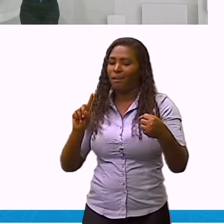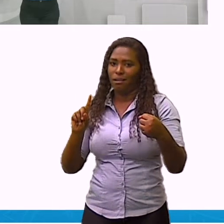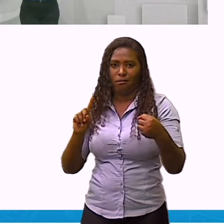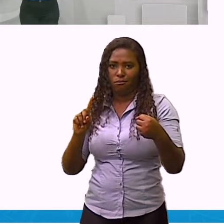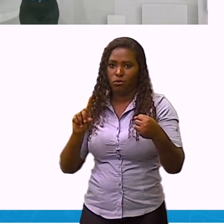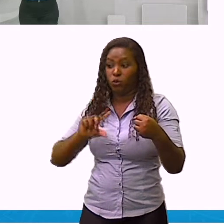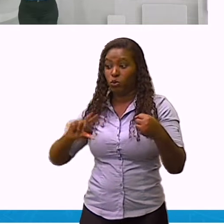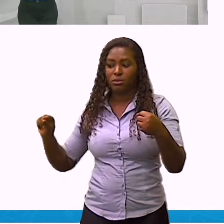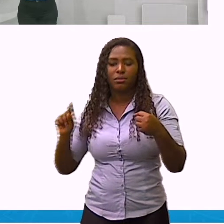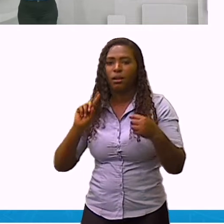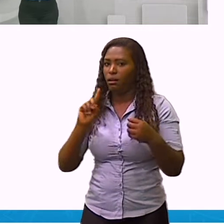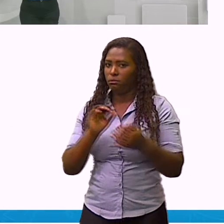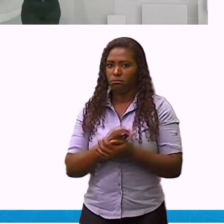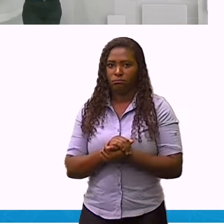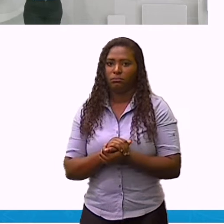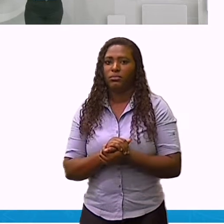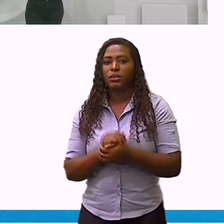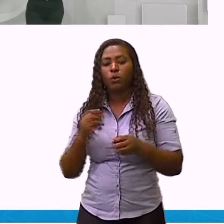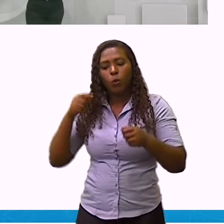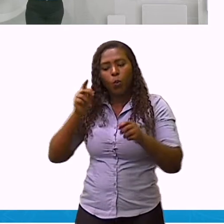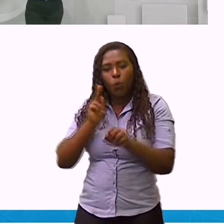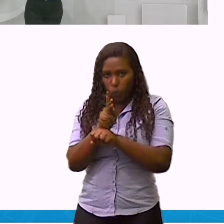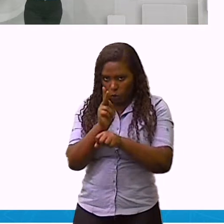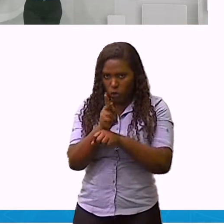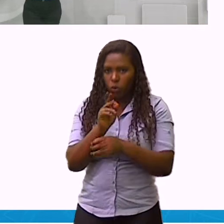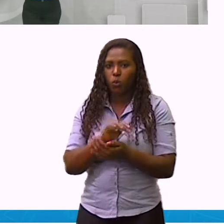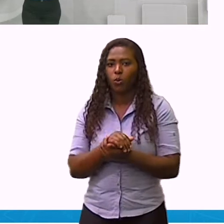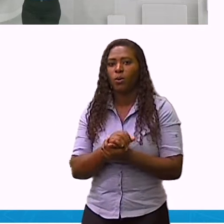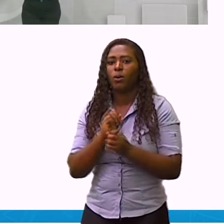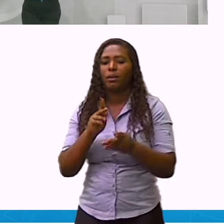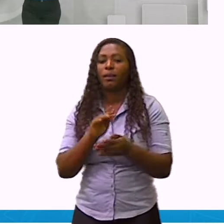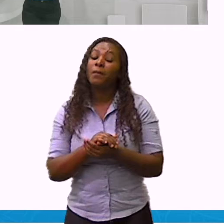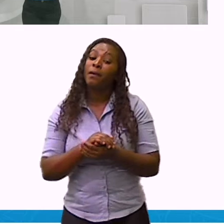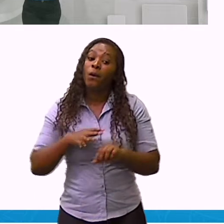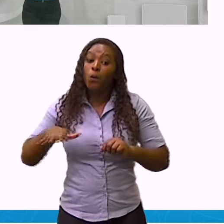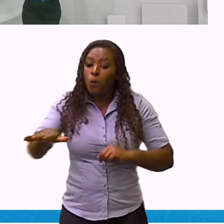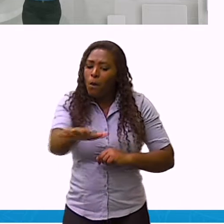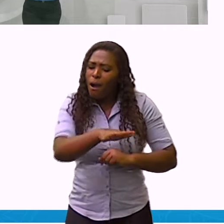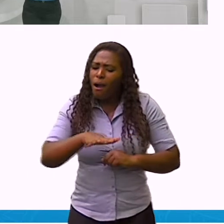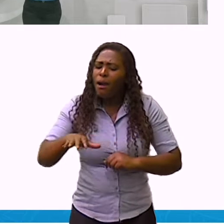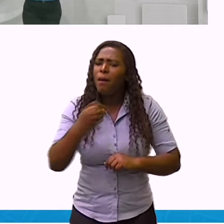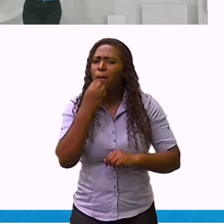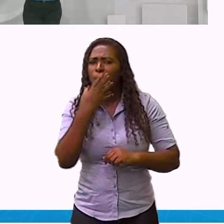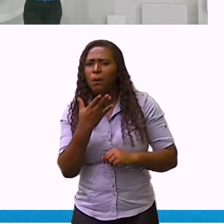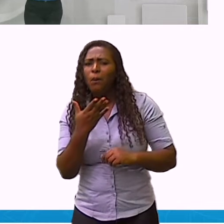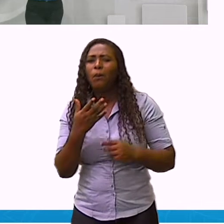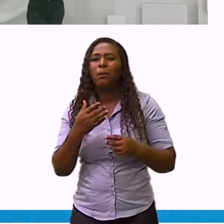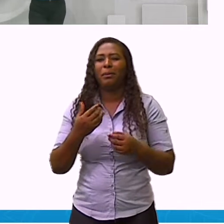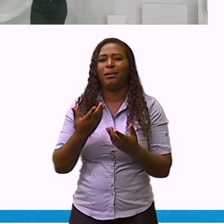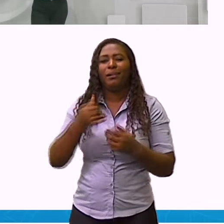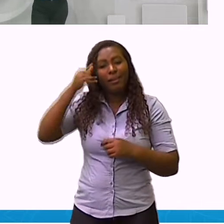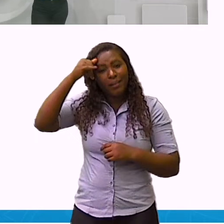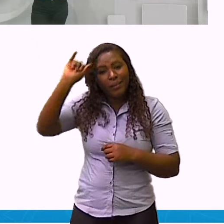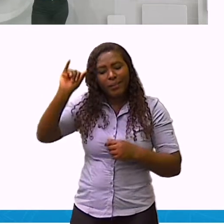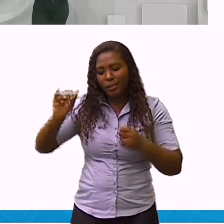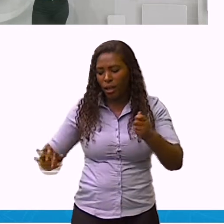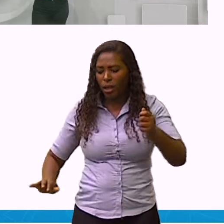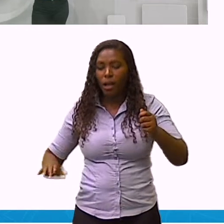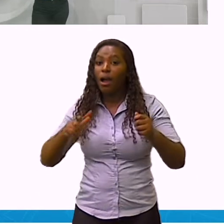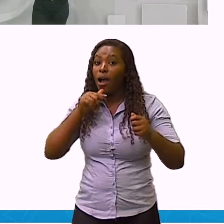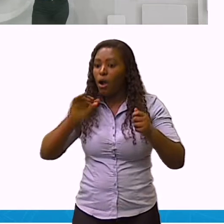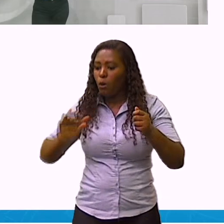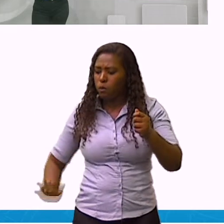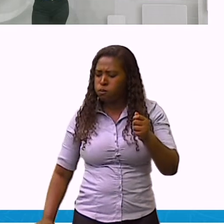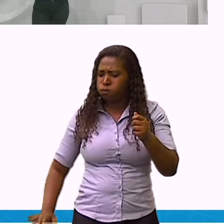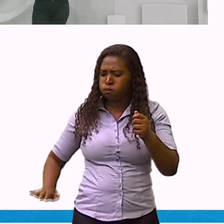do veículo para evitar alagamento dentro do seu carro, mas fique longe de árvores, tá? Um